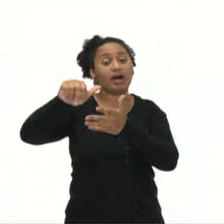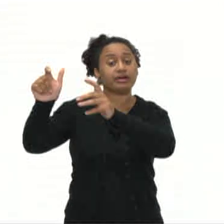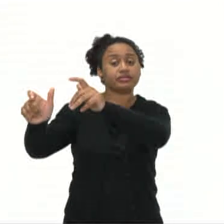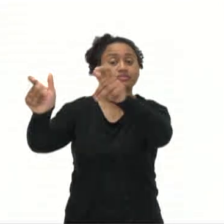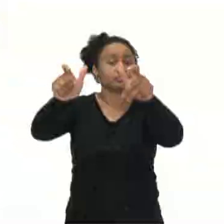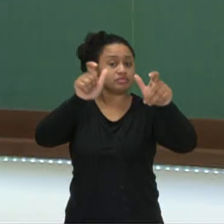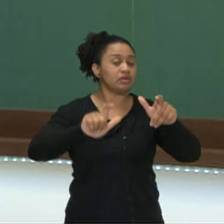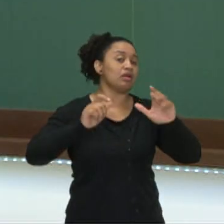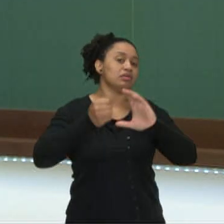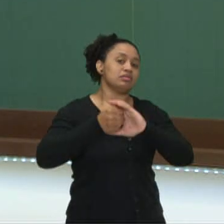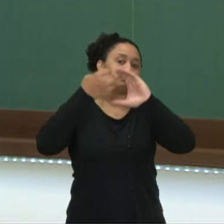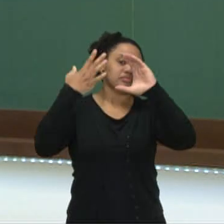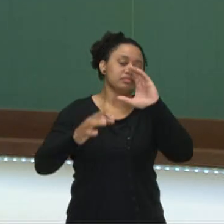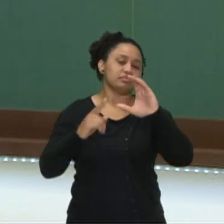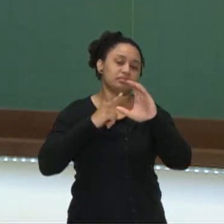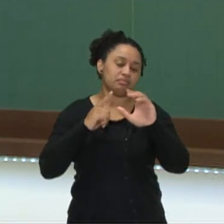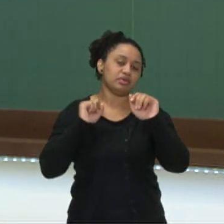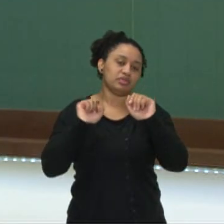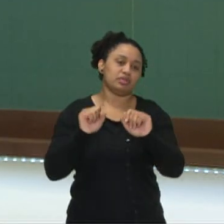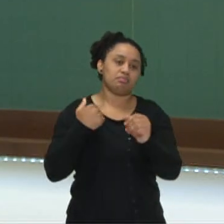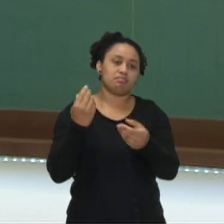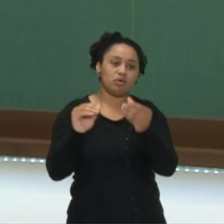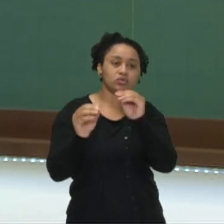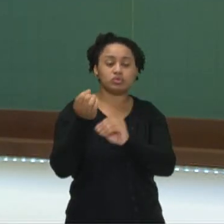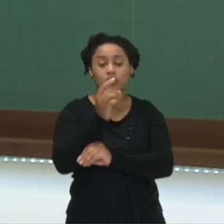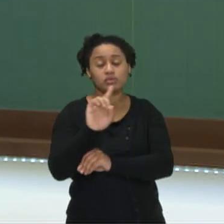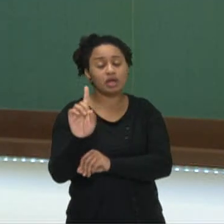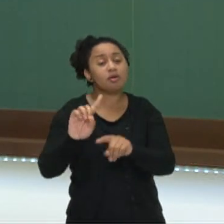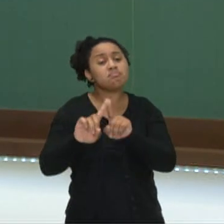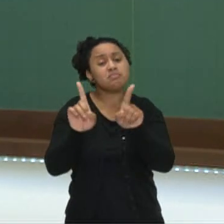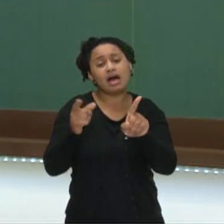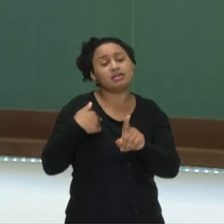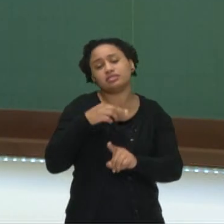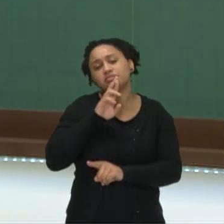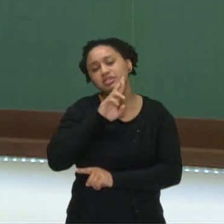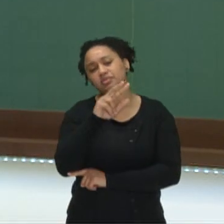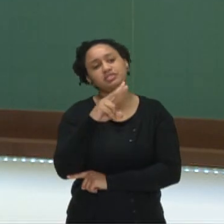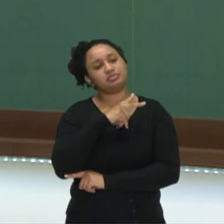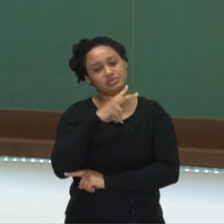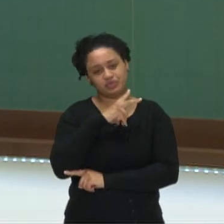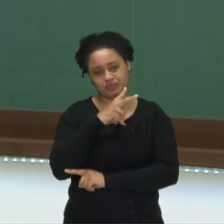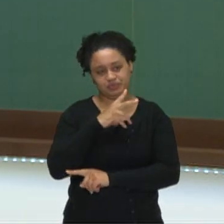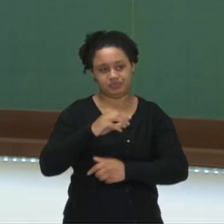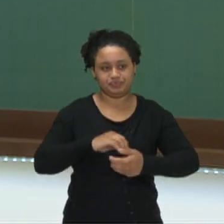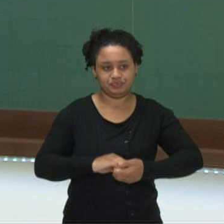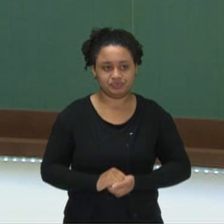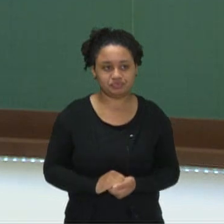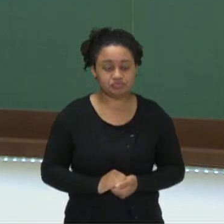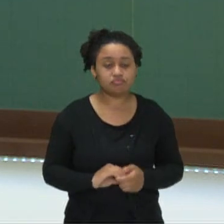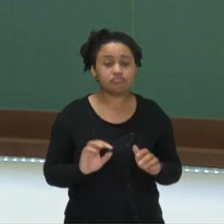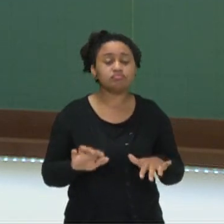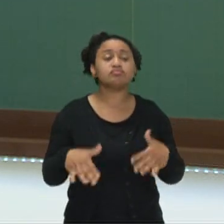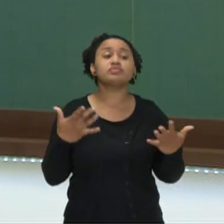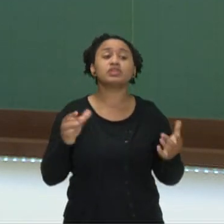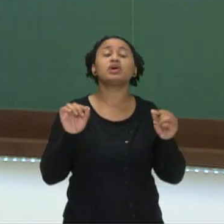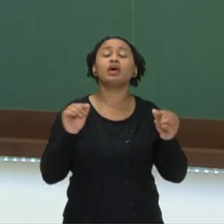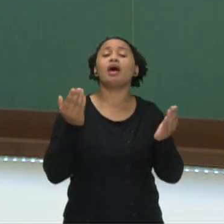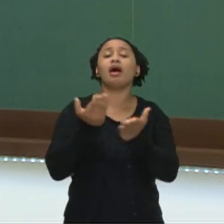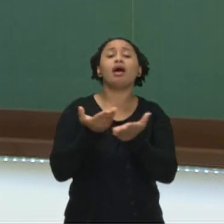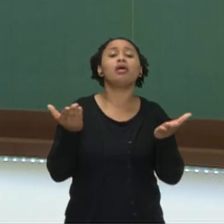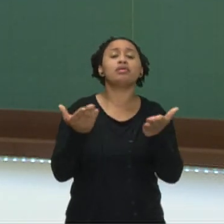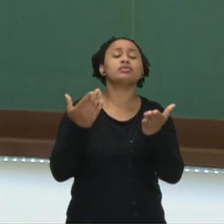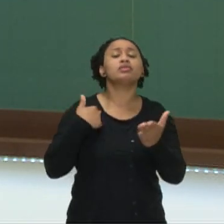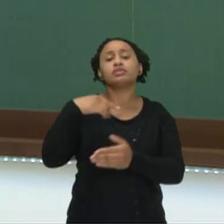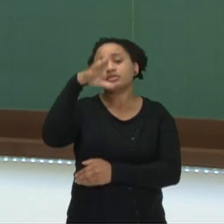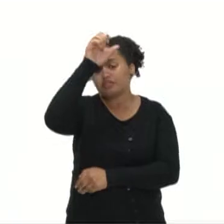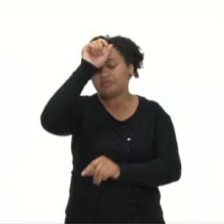Algumas características aí vocês podem ter colocado ou não, mas aí é mais de cunho pessoal. Então, o que vimos durante